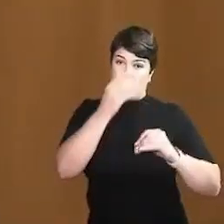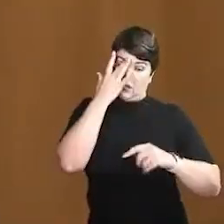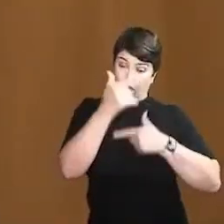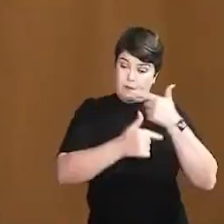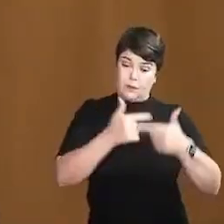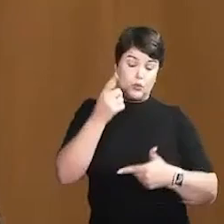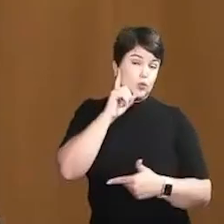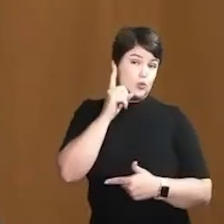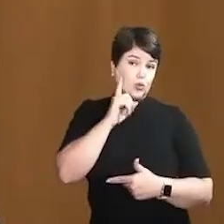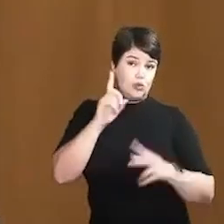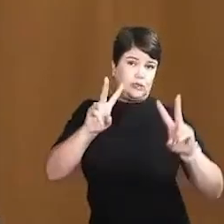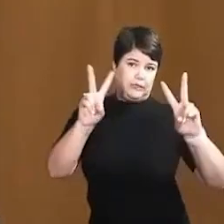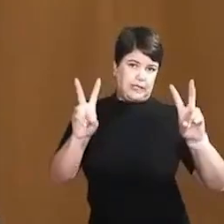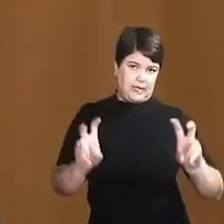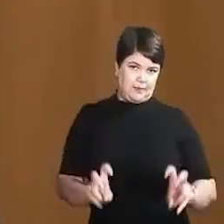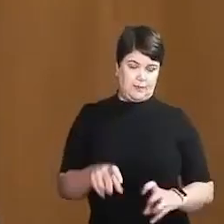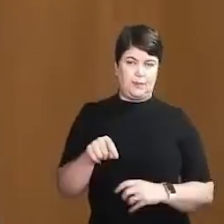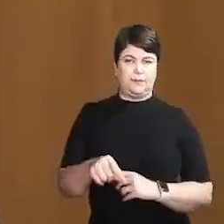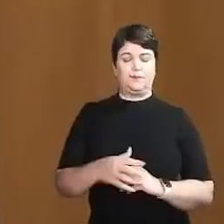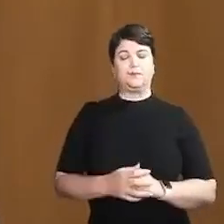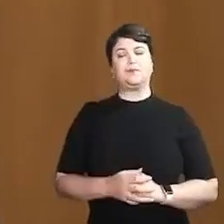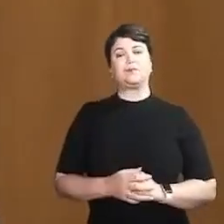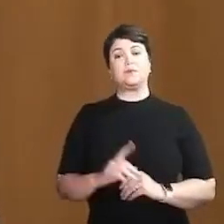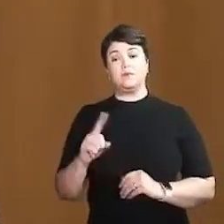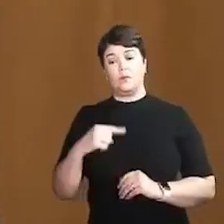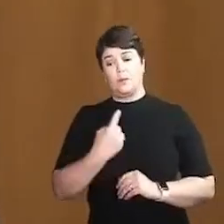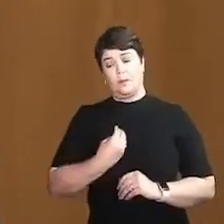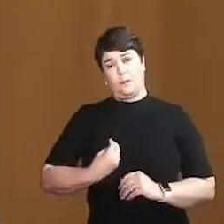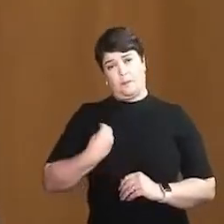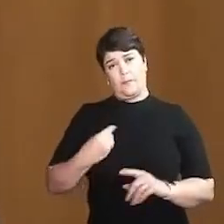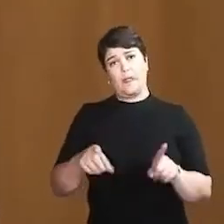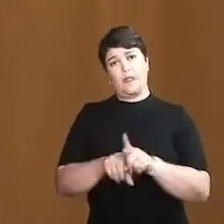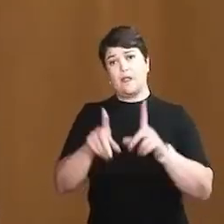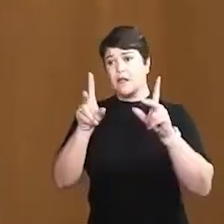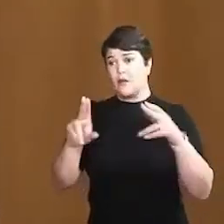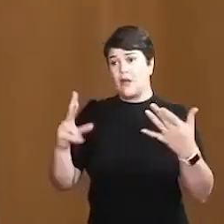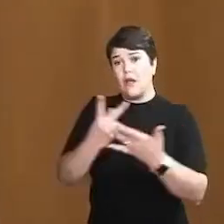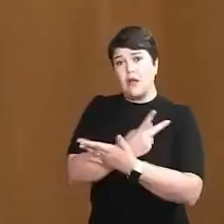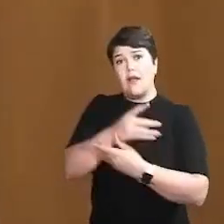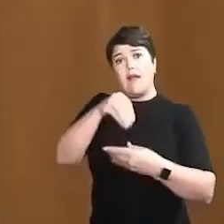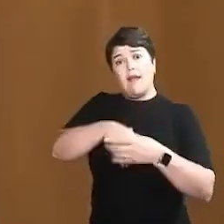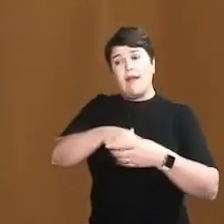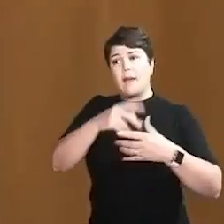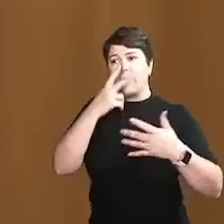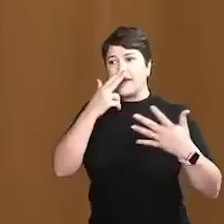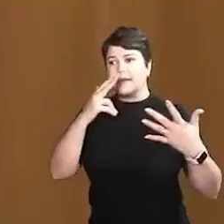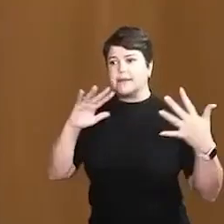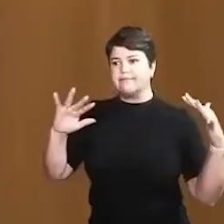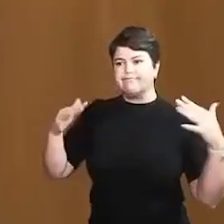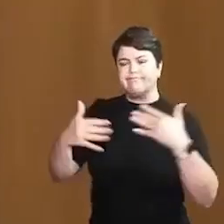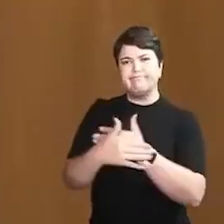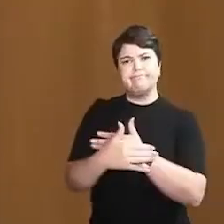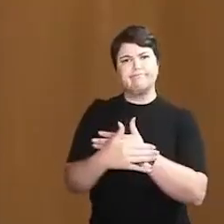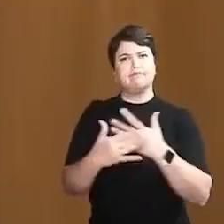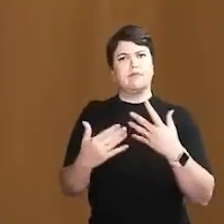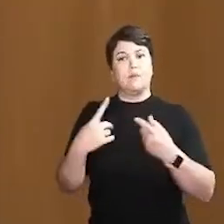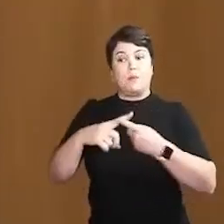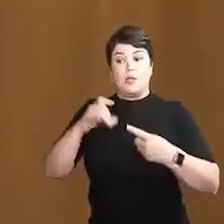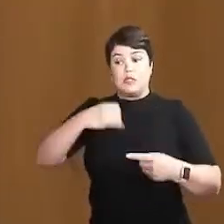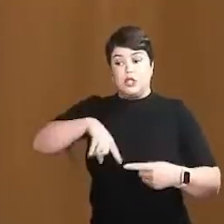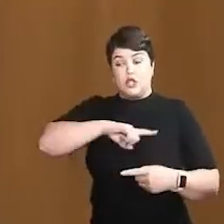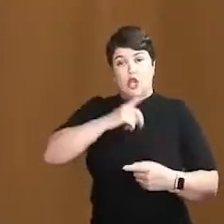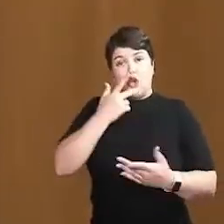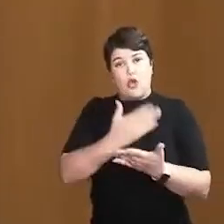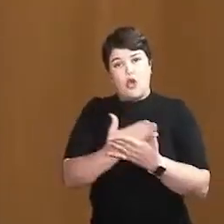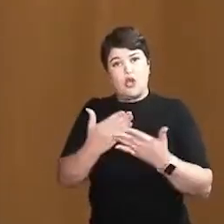todos os dias com essa temática Nós também somos vítimas de um paradoxo quando nós começamos